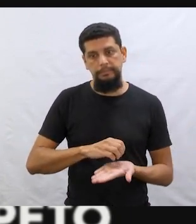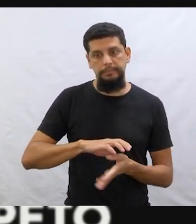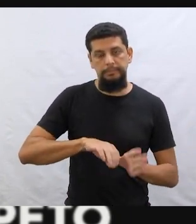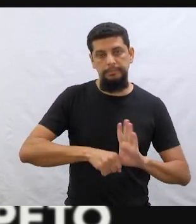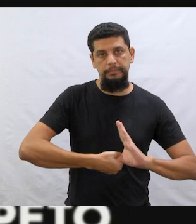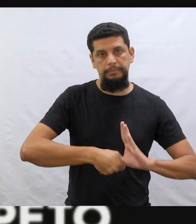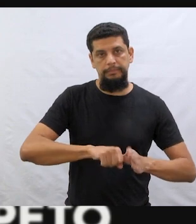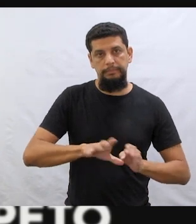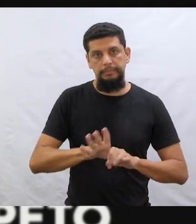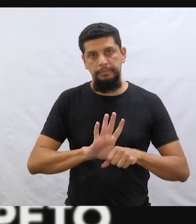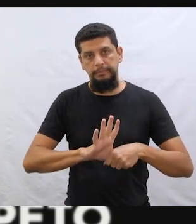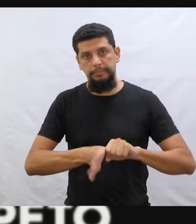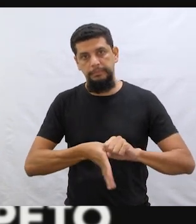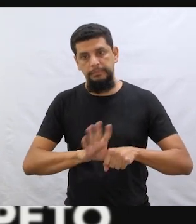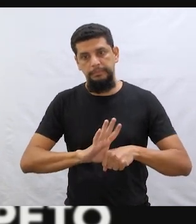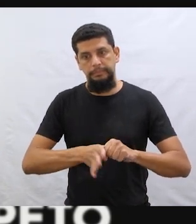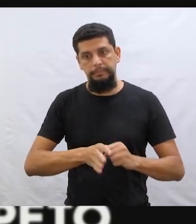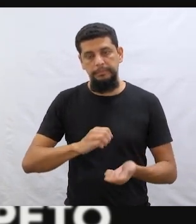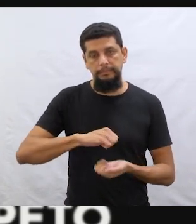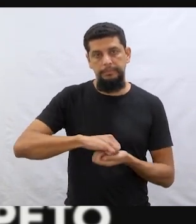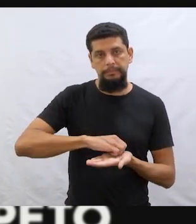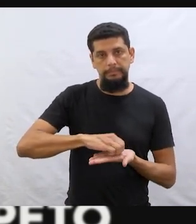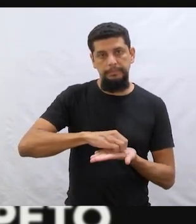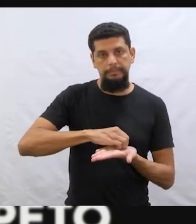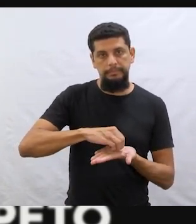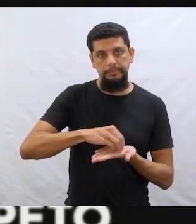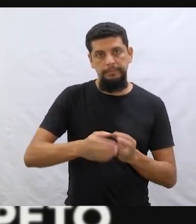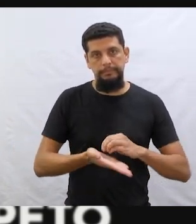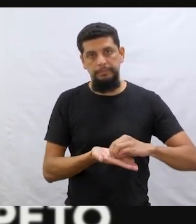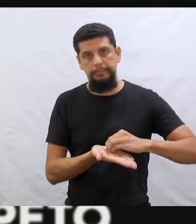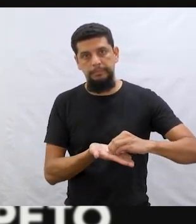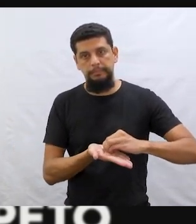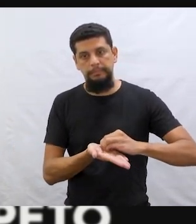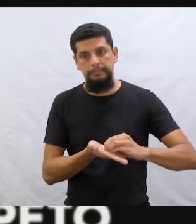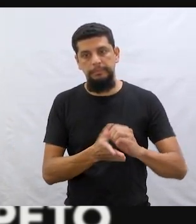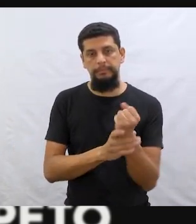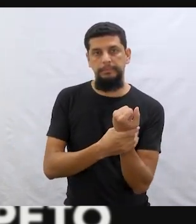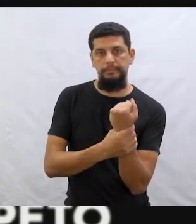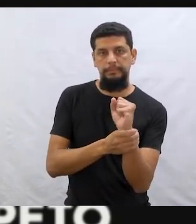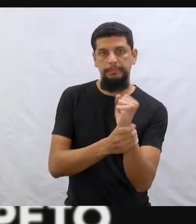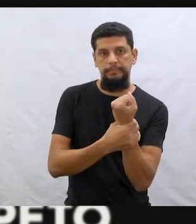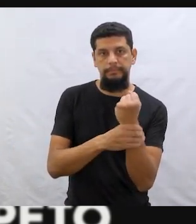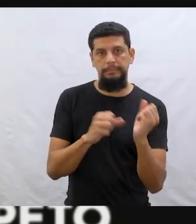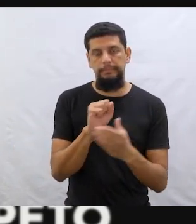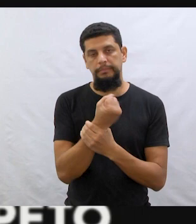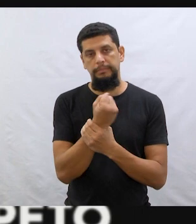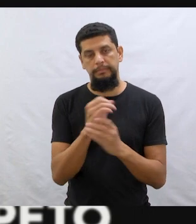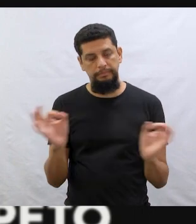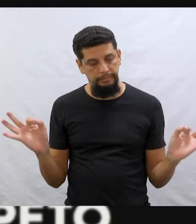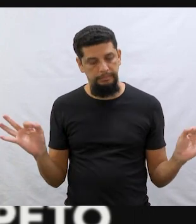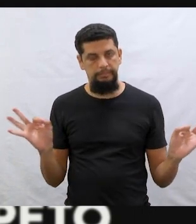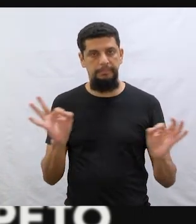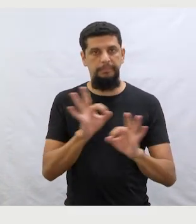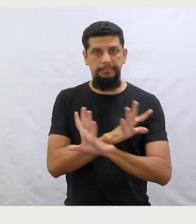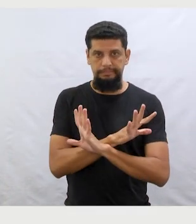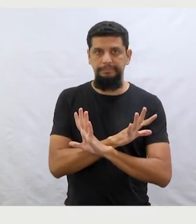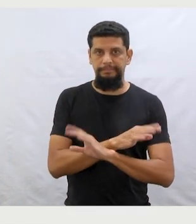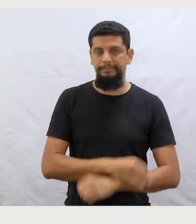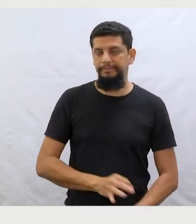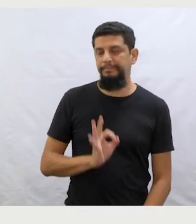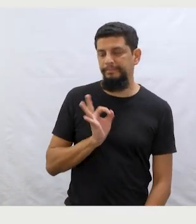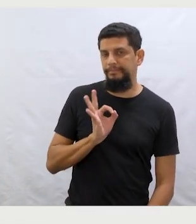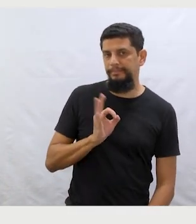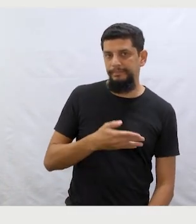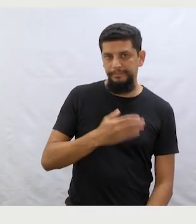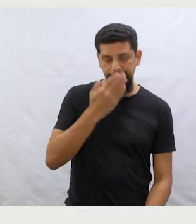mão. Muito bem. Bem nas pontinhas dos dedos, enxaguar bem a mão. E é